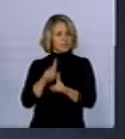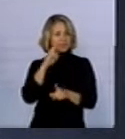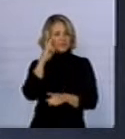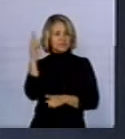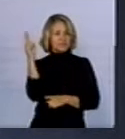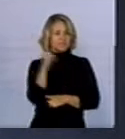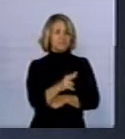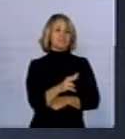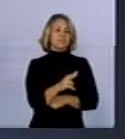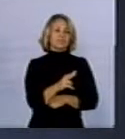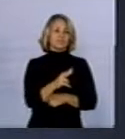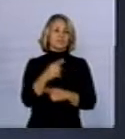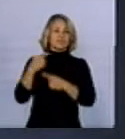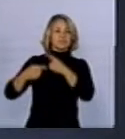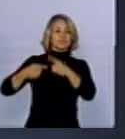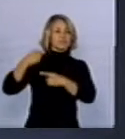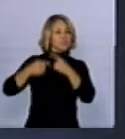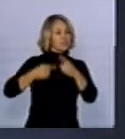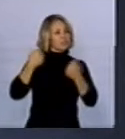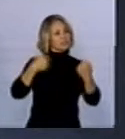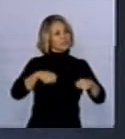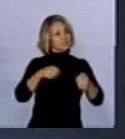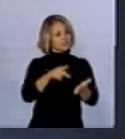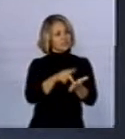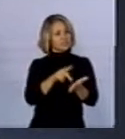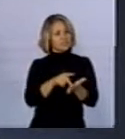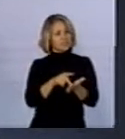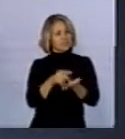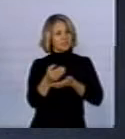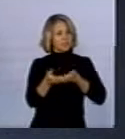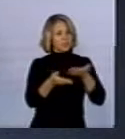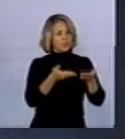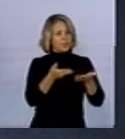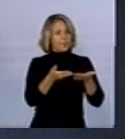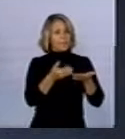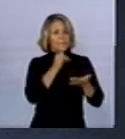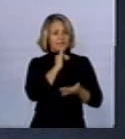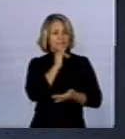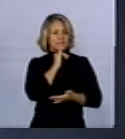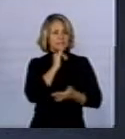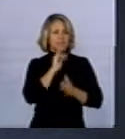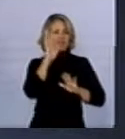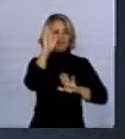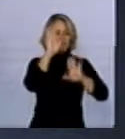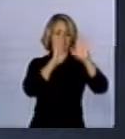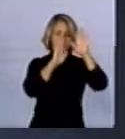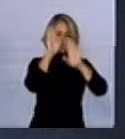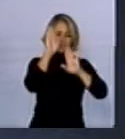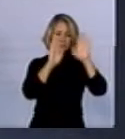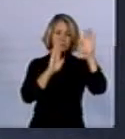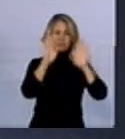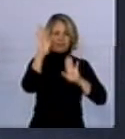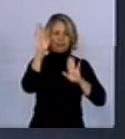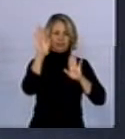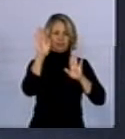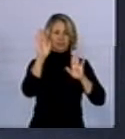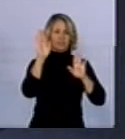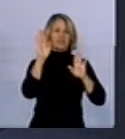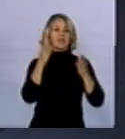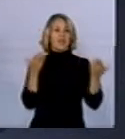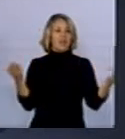diálogo interdisciplinar que é necessário, cuida-se da questão da licitação.